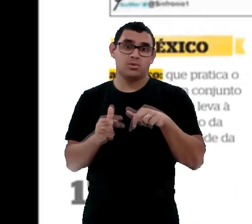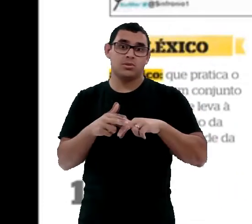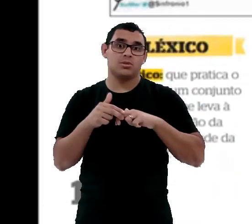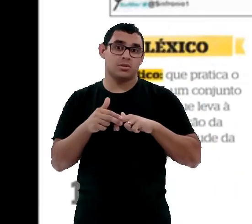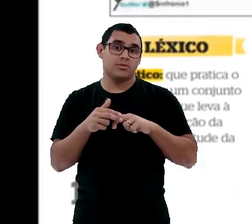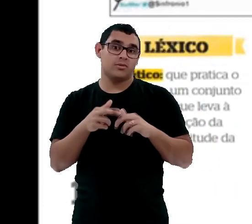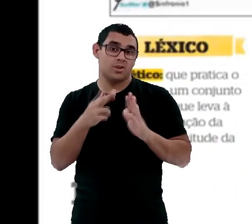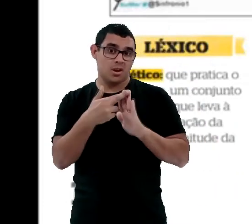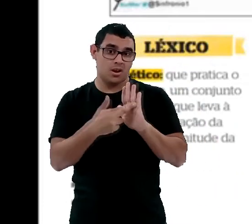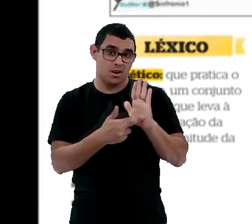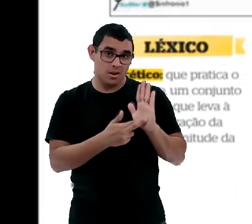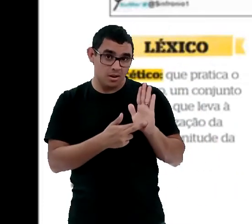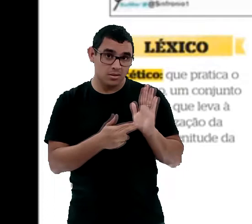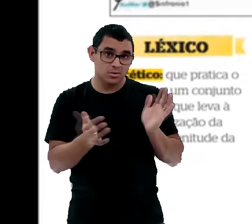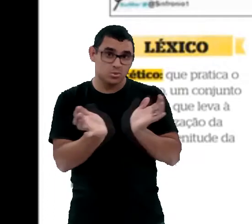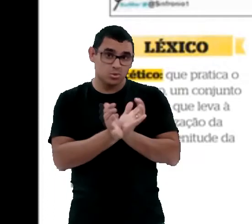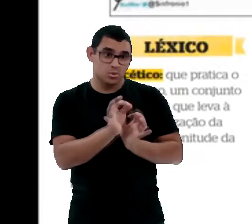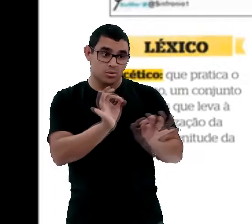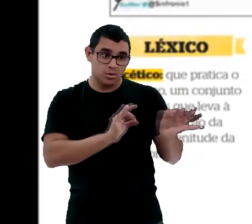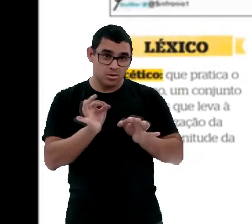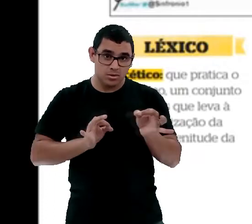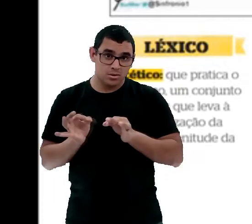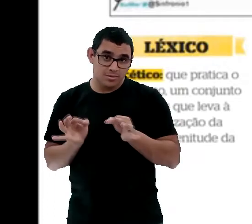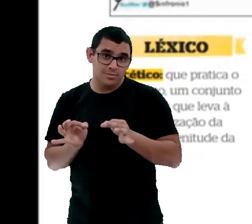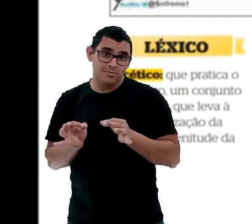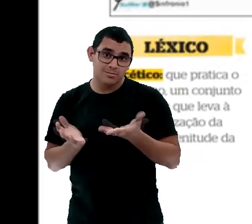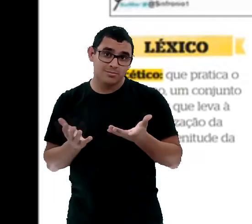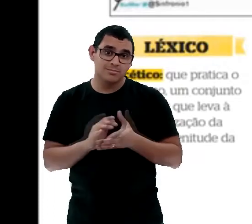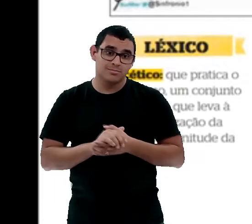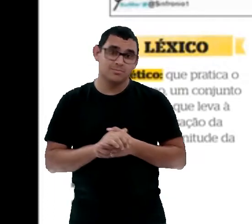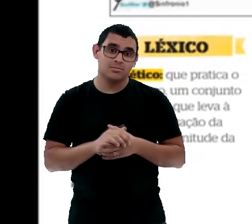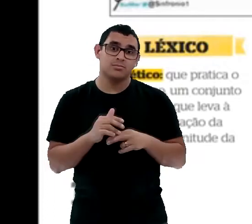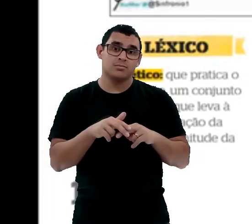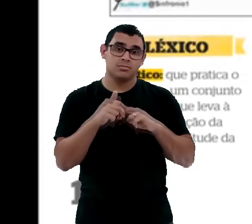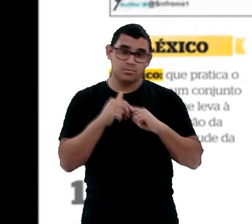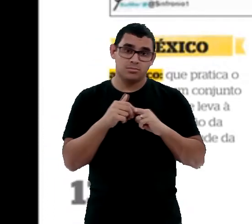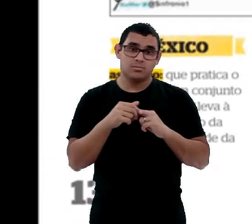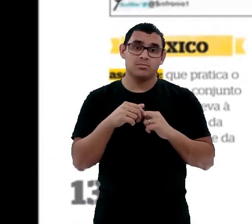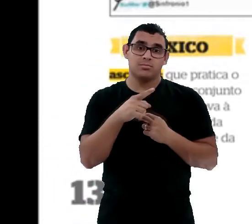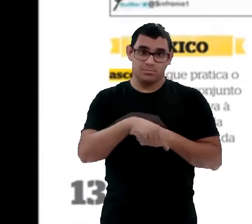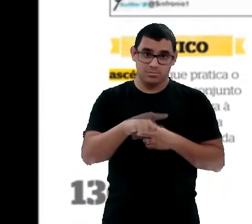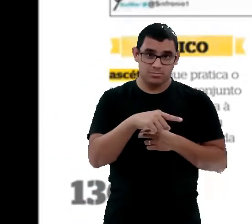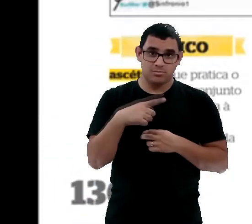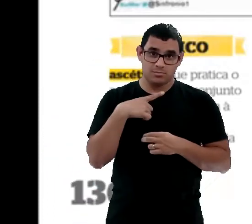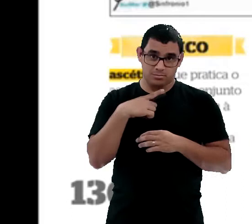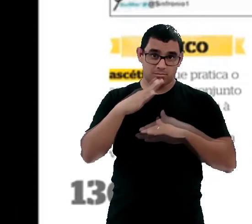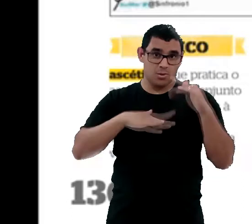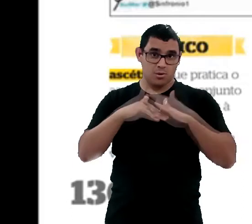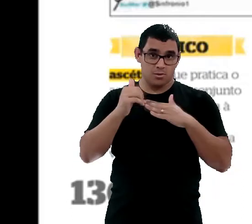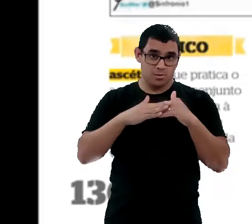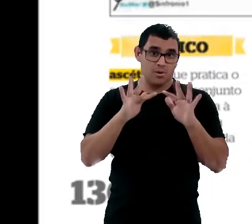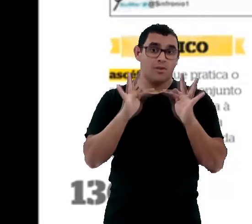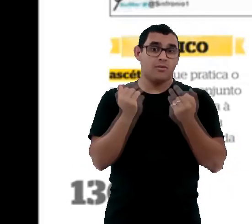um emprego novo, casa nova, tudo isso porque mudou de religião e passou a ter uma vida com regras estabelecidas por